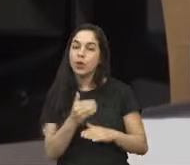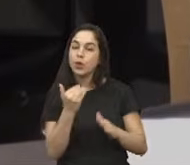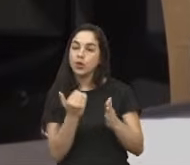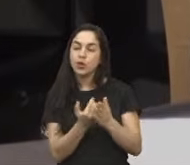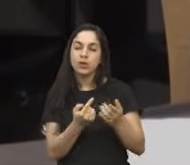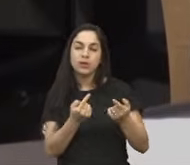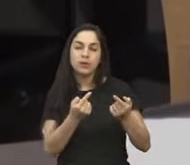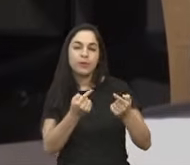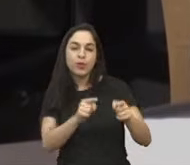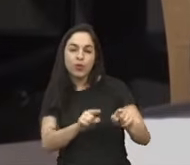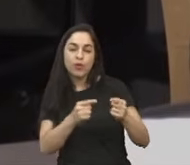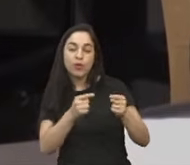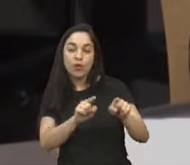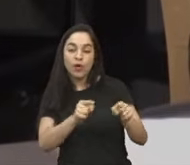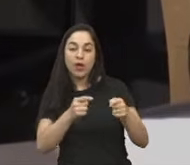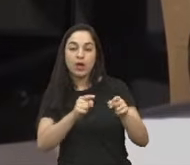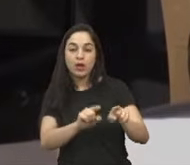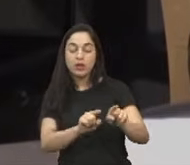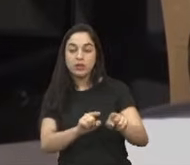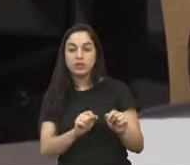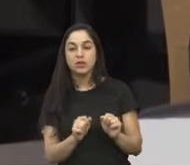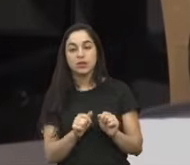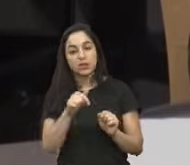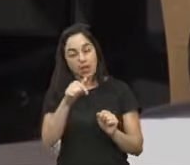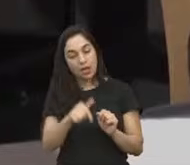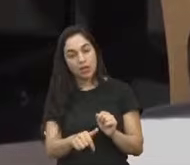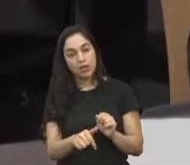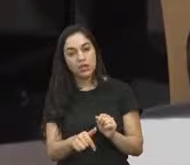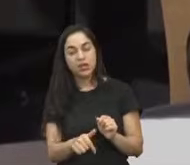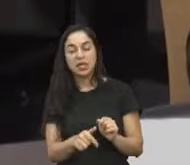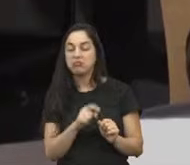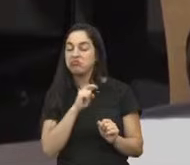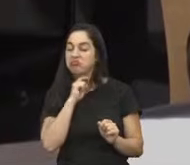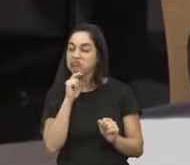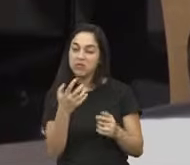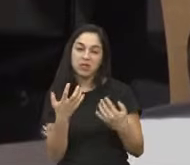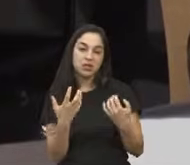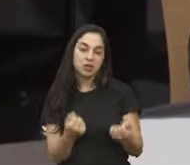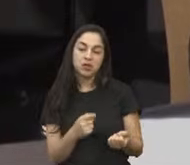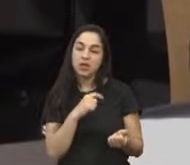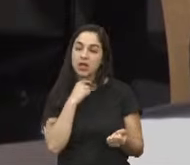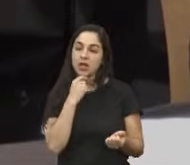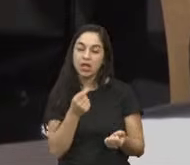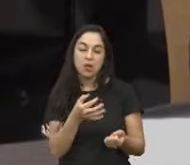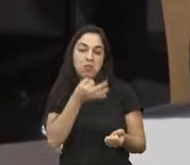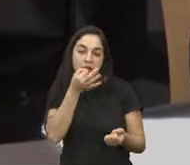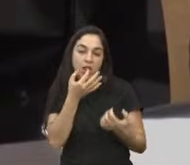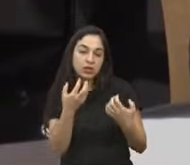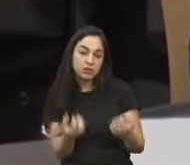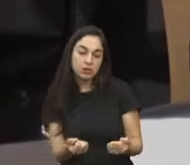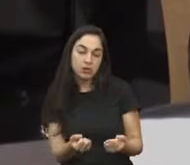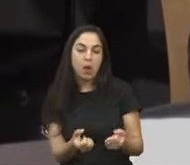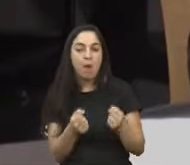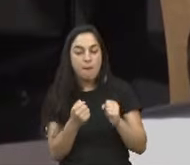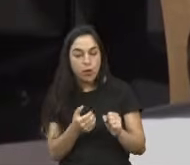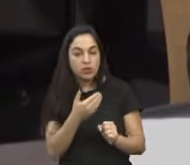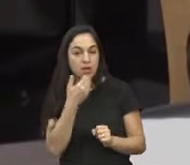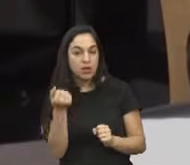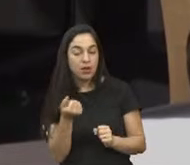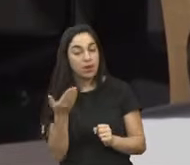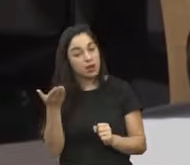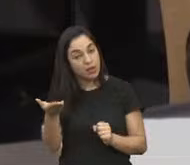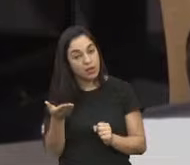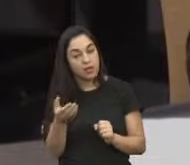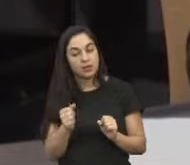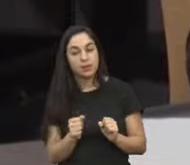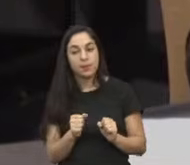que eu fiz e que foram direcionadas diretamente aqui à casa não foram consideradas. E tem muitas coisas que poderiam ser melhoradas. Nesse caso das comissões, por